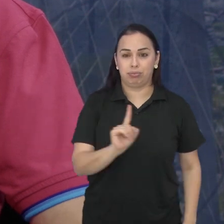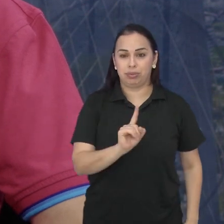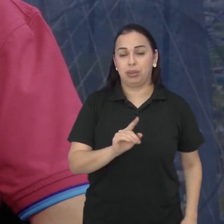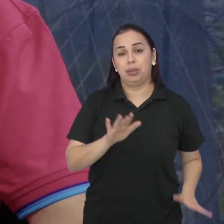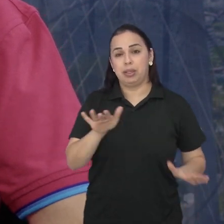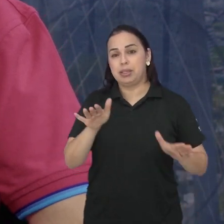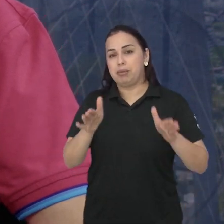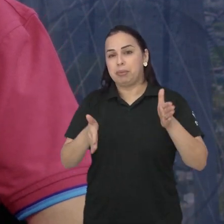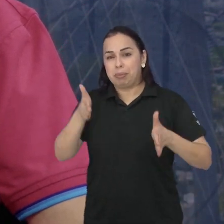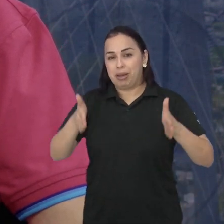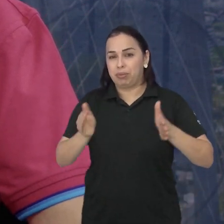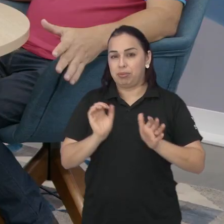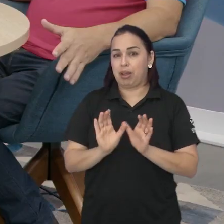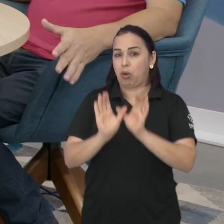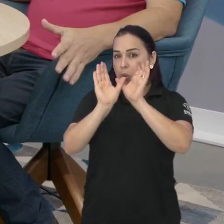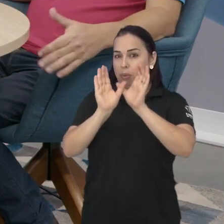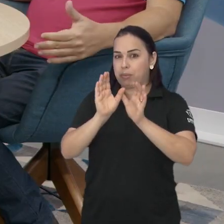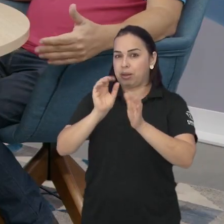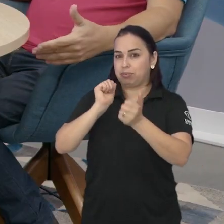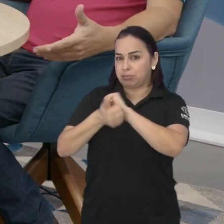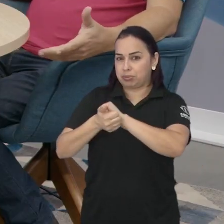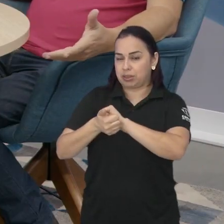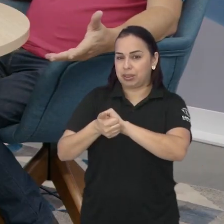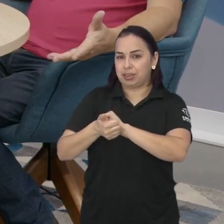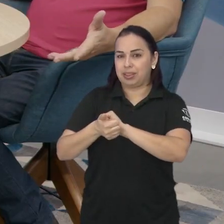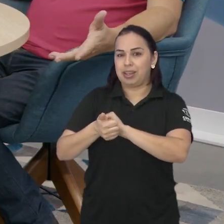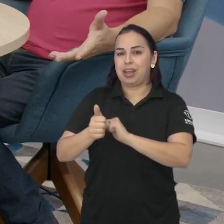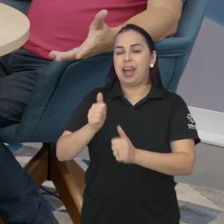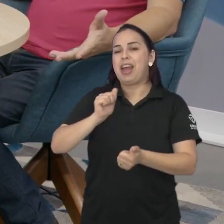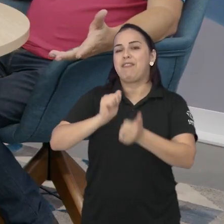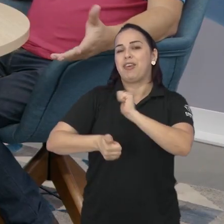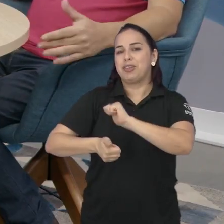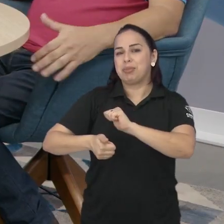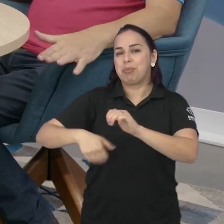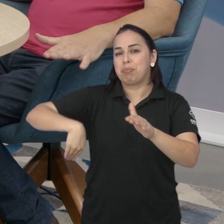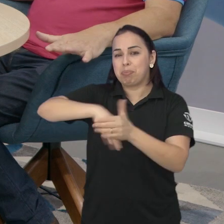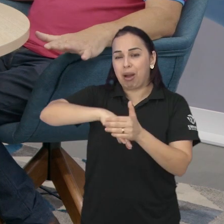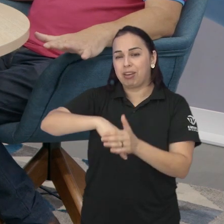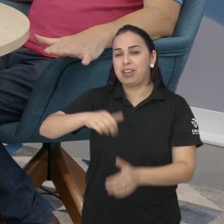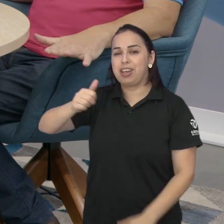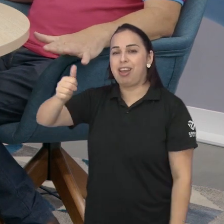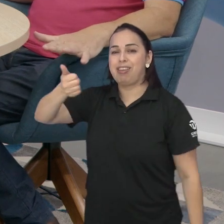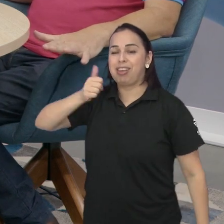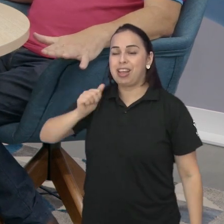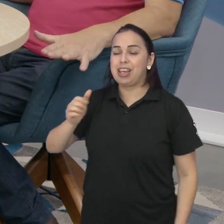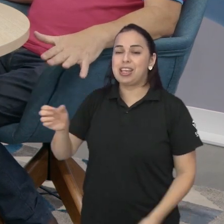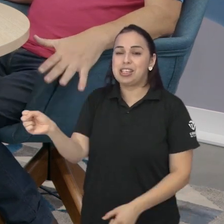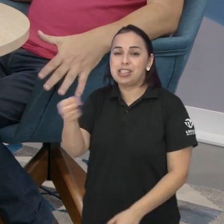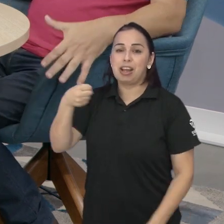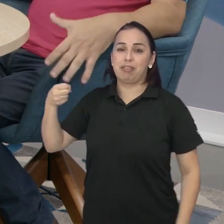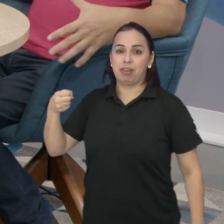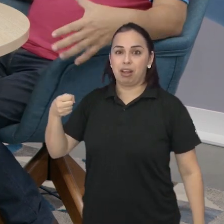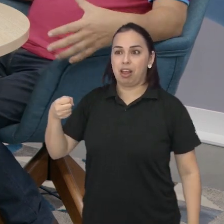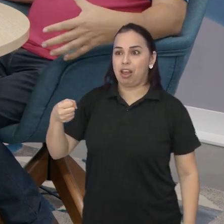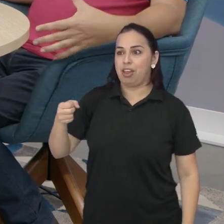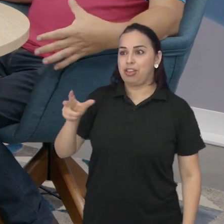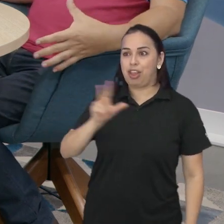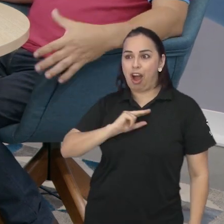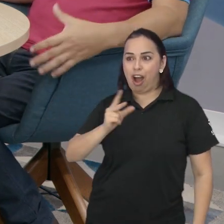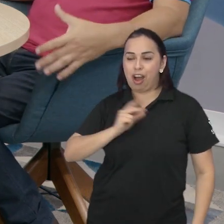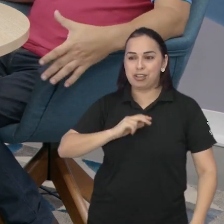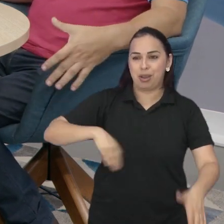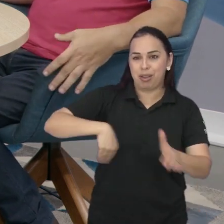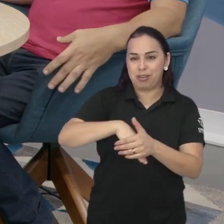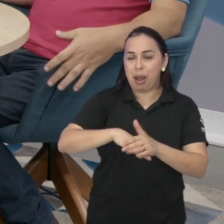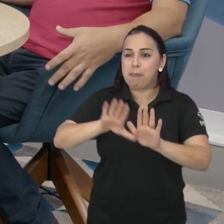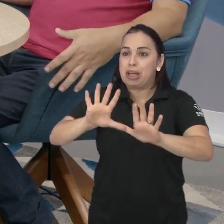acabou de sair da Copa. Esporte e cerveja. Nada contra a cerveja, mas assim, o esporte é o máximo,